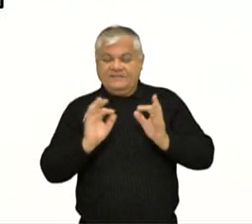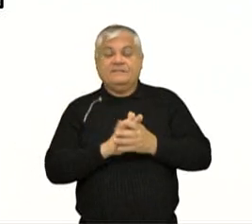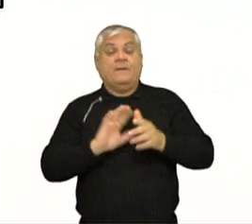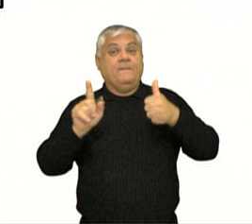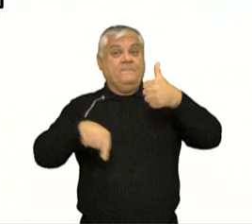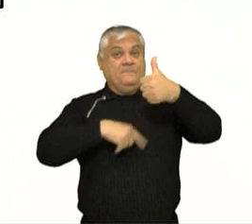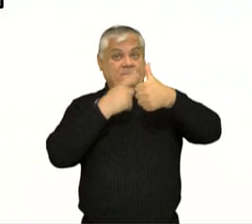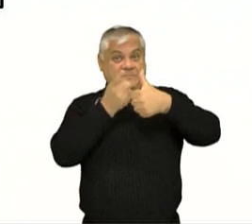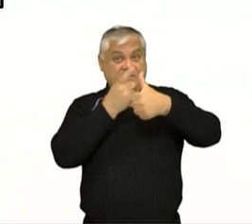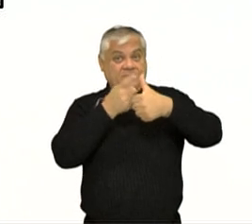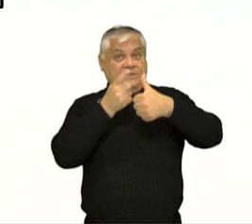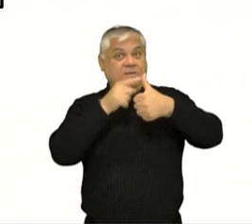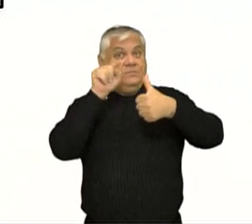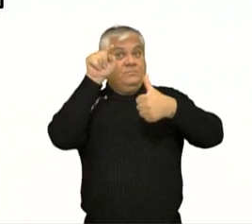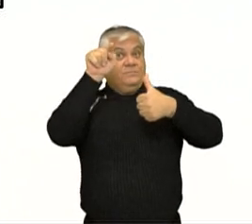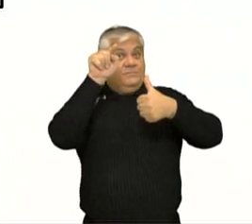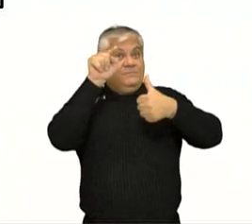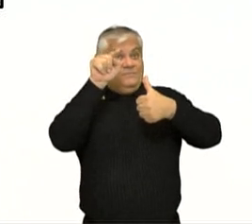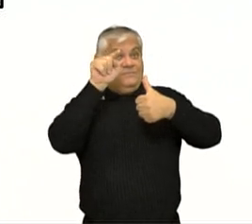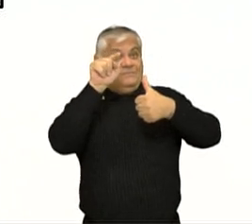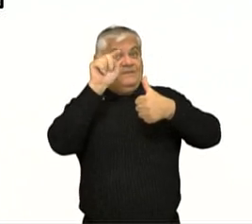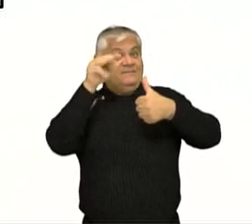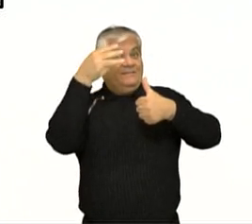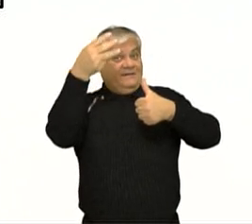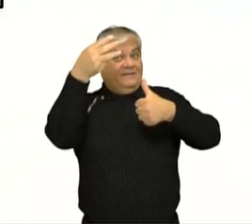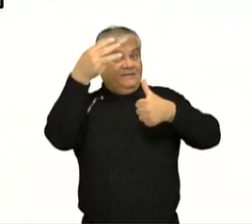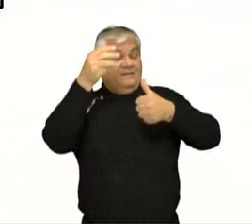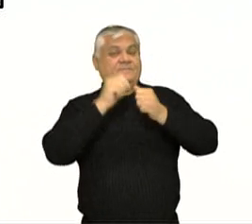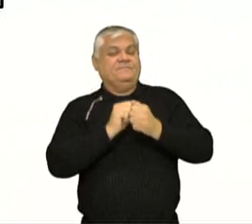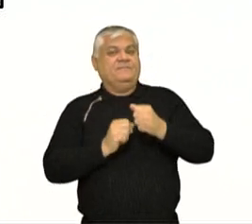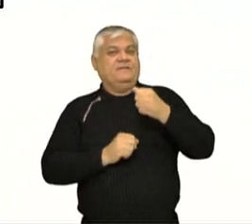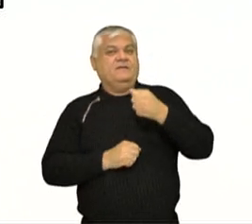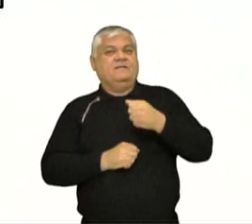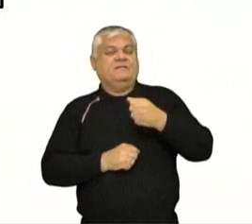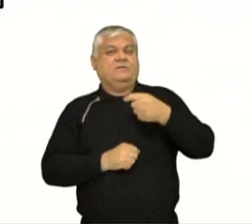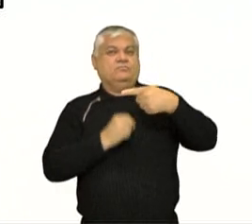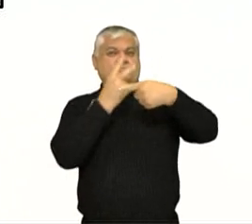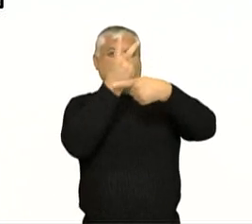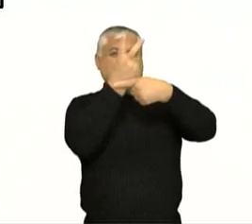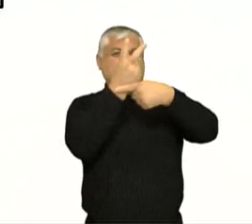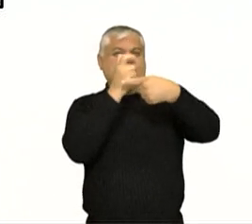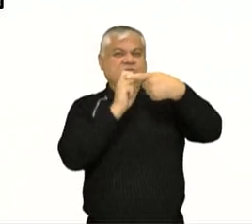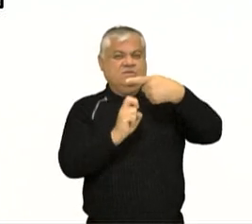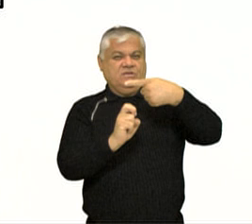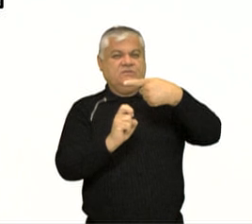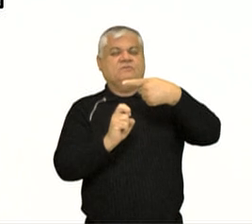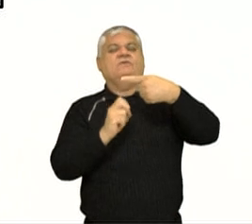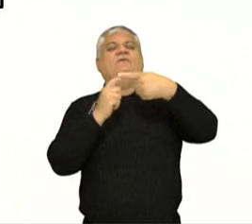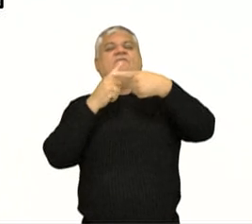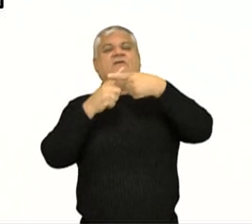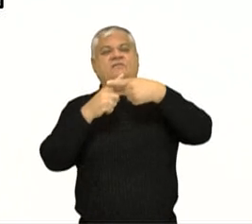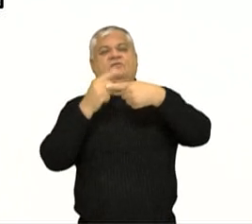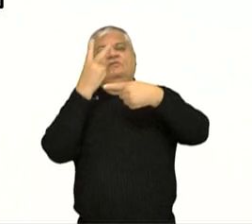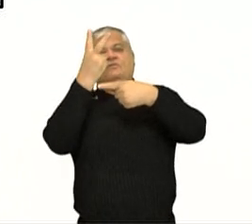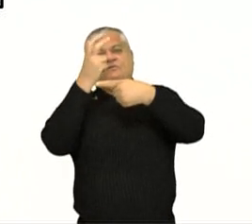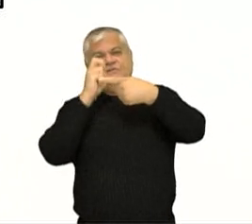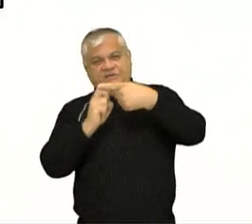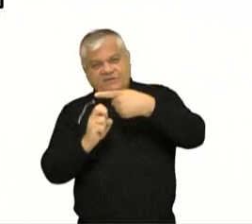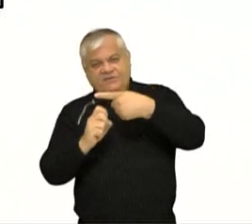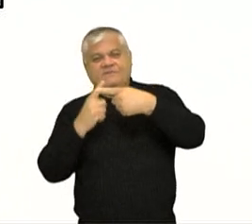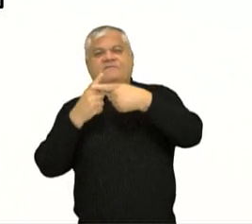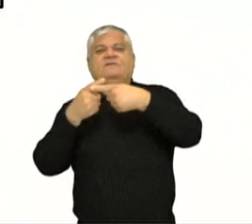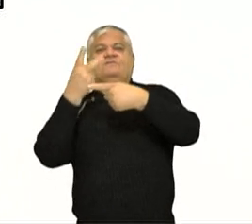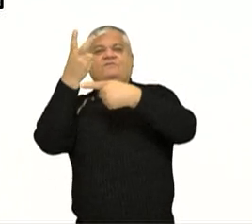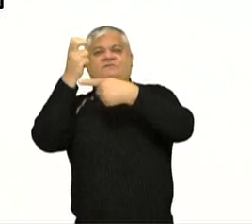vai calcular a potência. Então vocês têm aqui 2 quintos, vocês vão repetir 2 quintos vezes 2